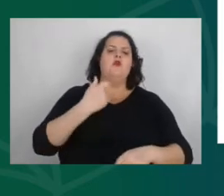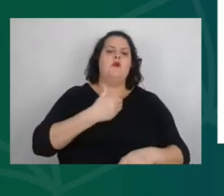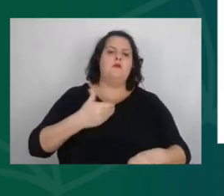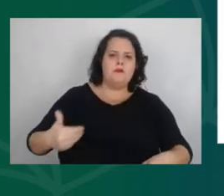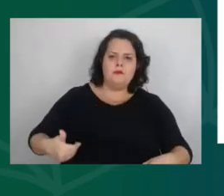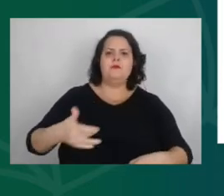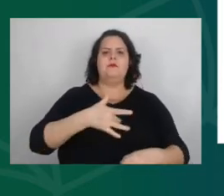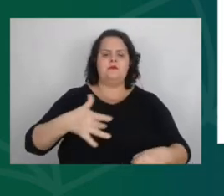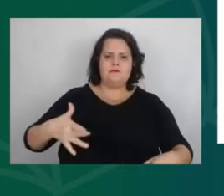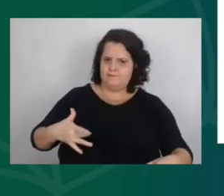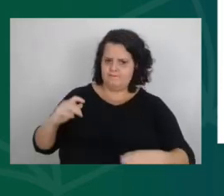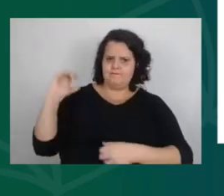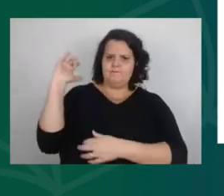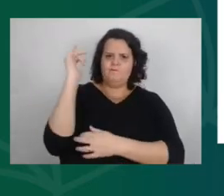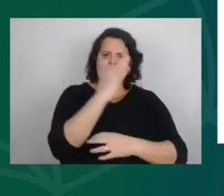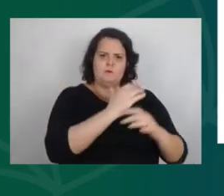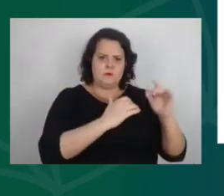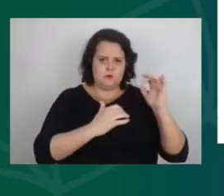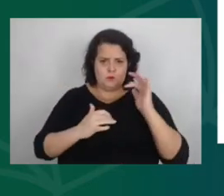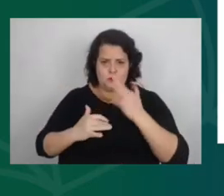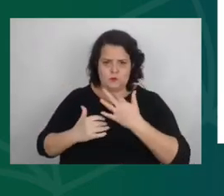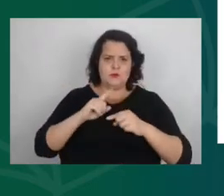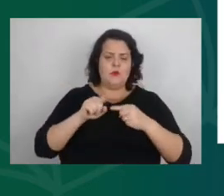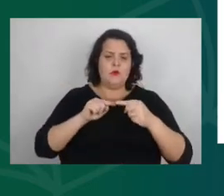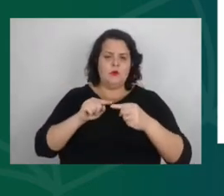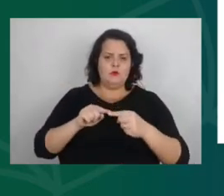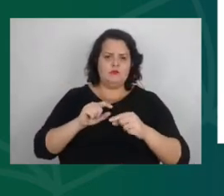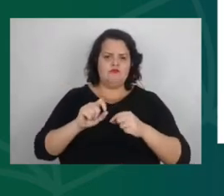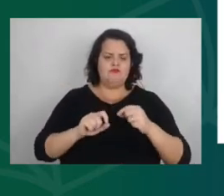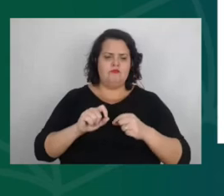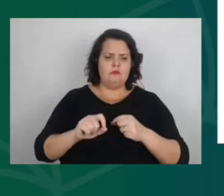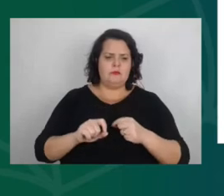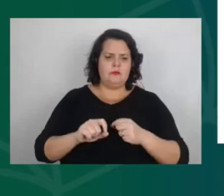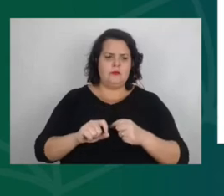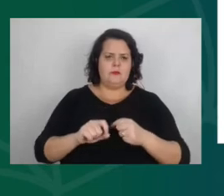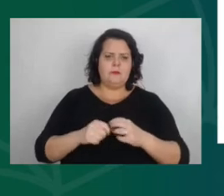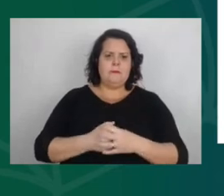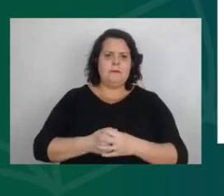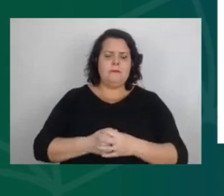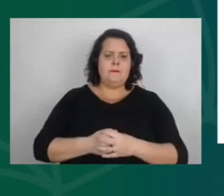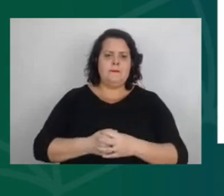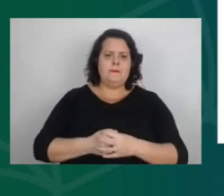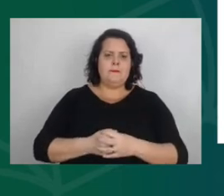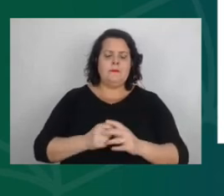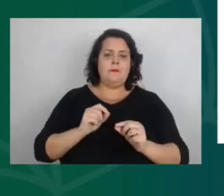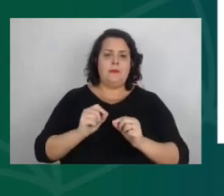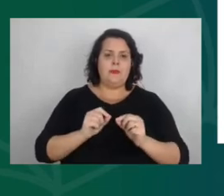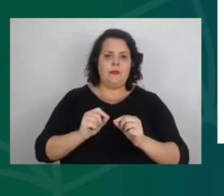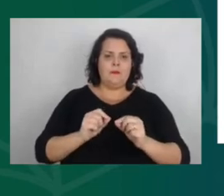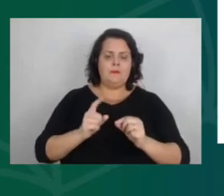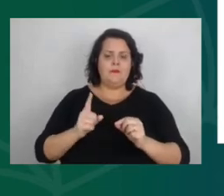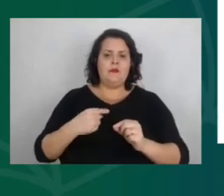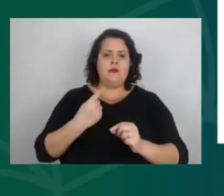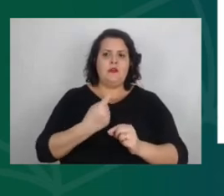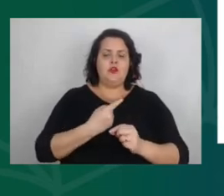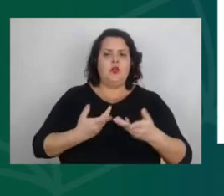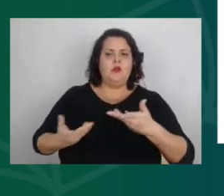cujo objetivo, independente desse qual foco é tratado essa discussão, é que a relação do